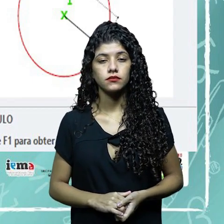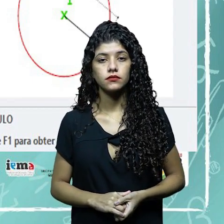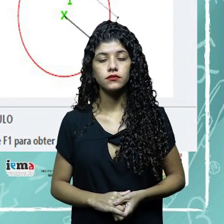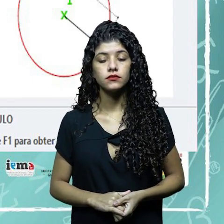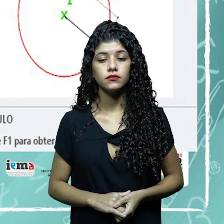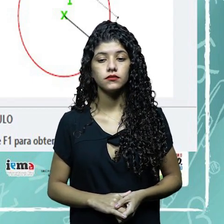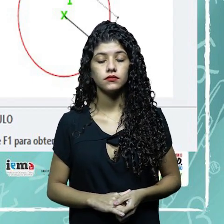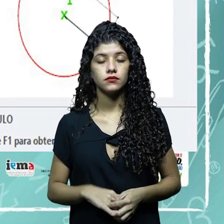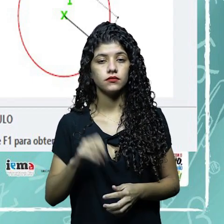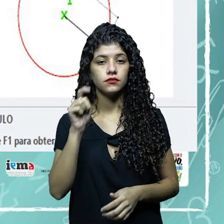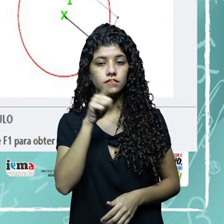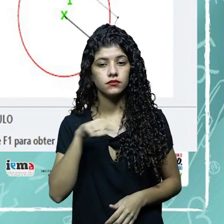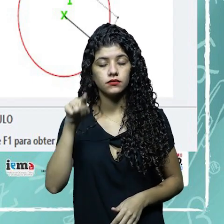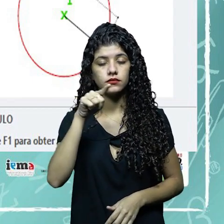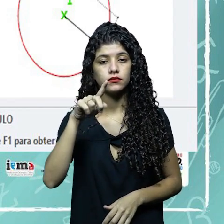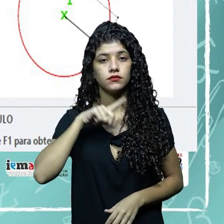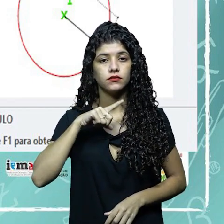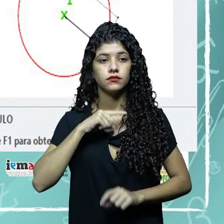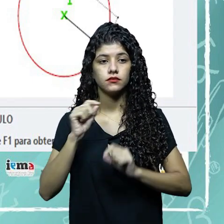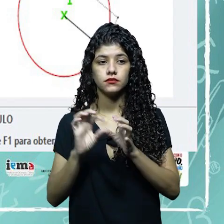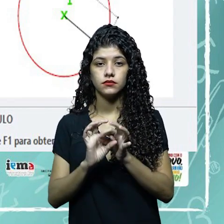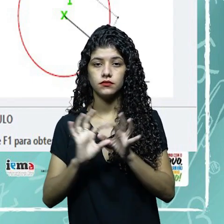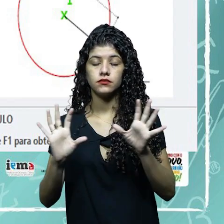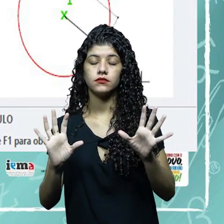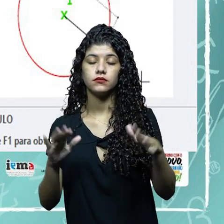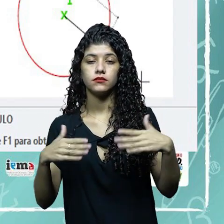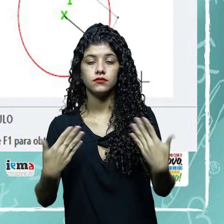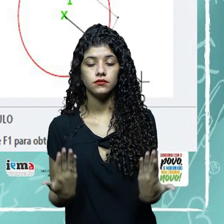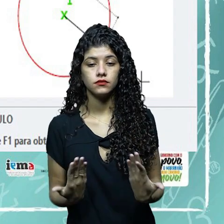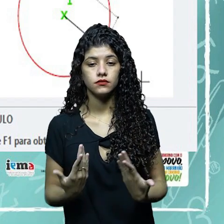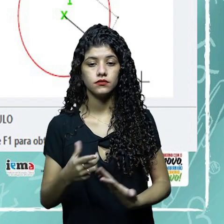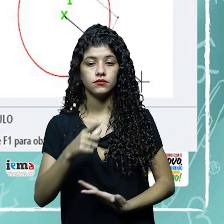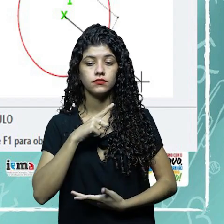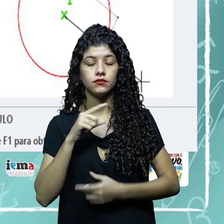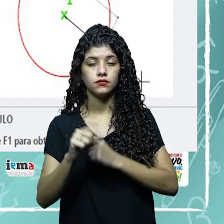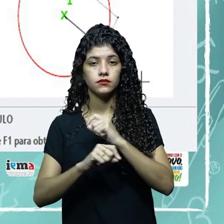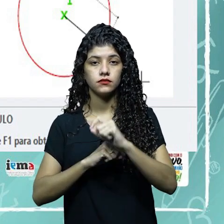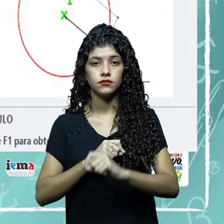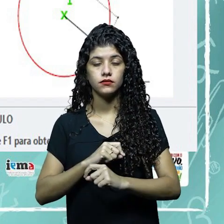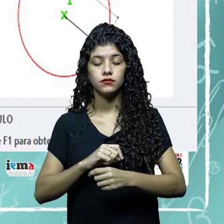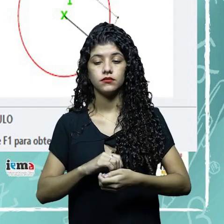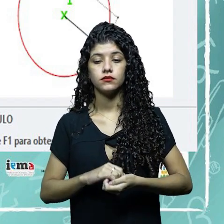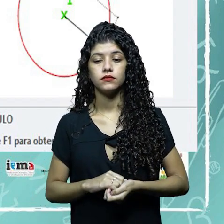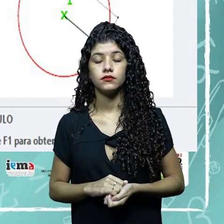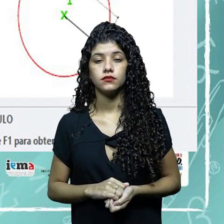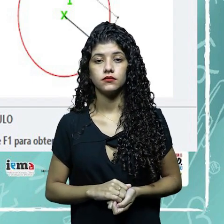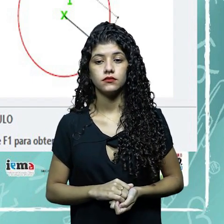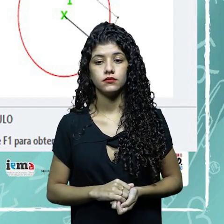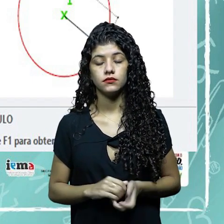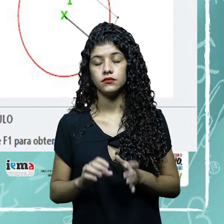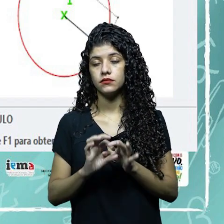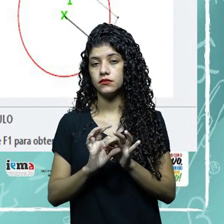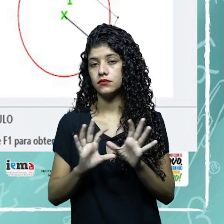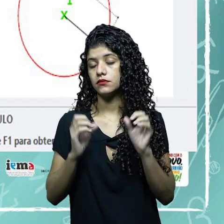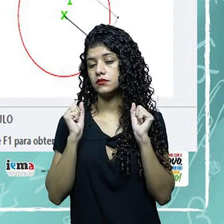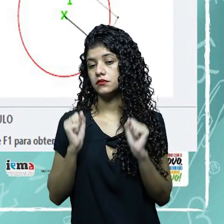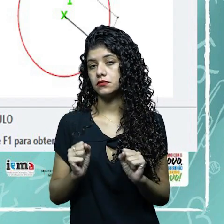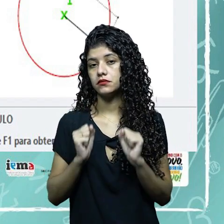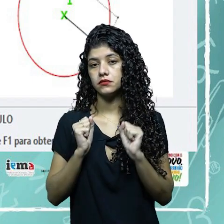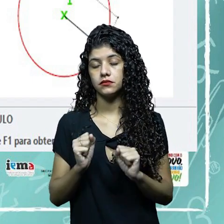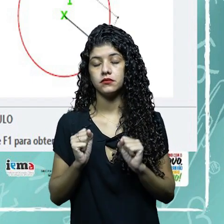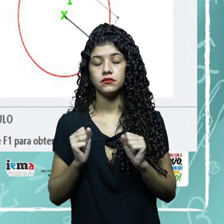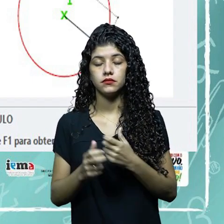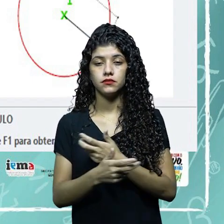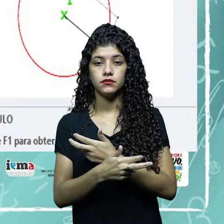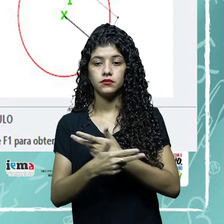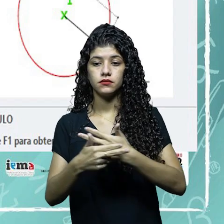o comando círculo, ele me deu essa possibilidade. Então, quando eu aciono o comando círculo, eu posso escolher